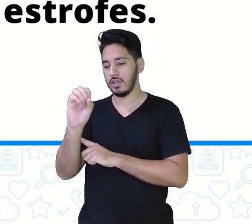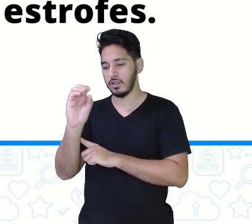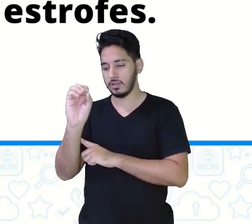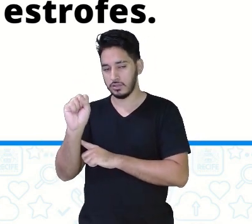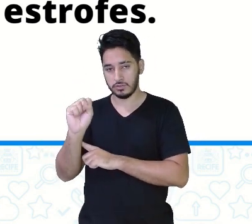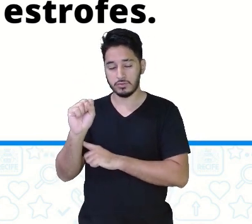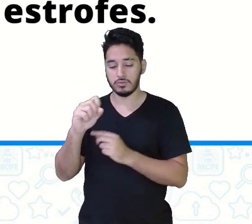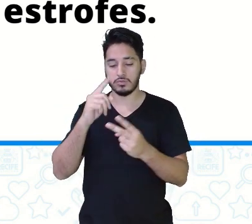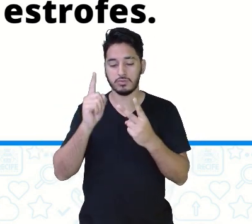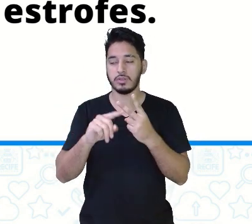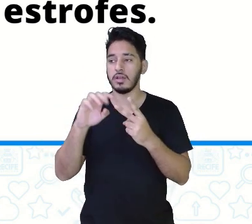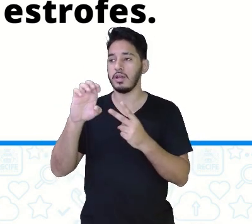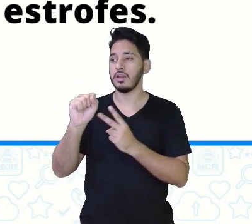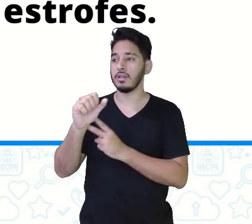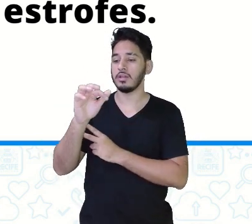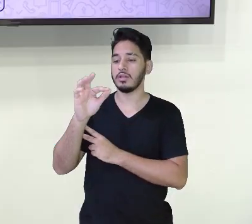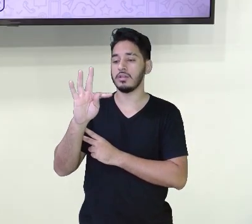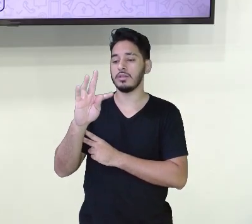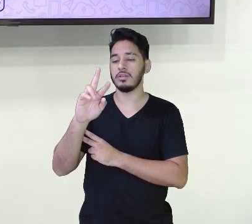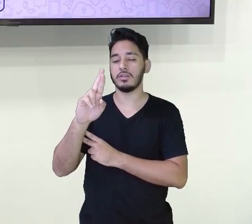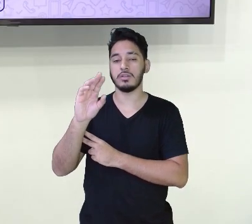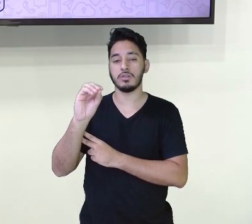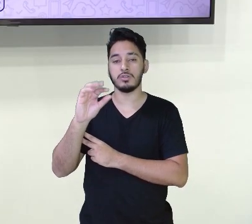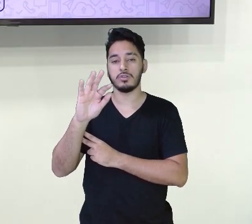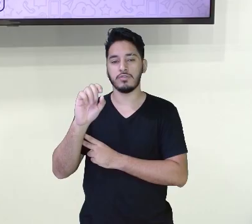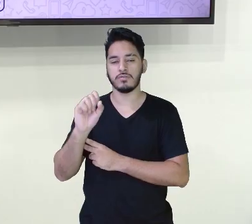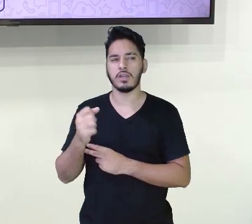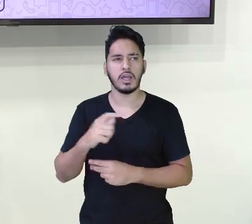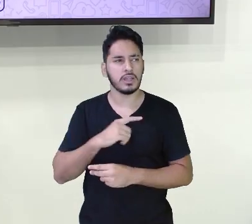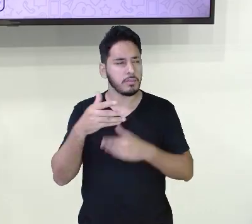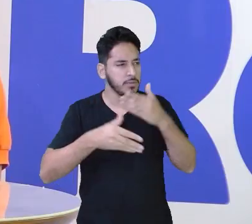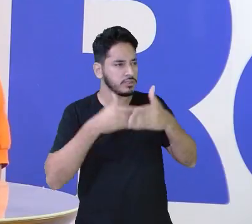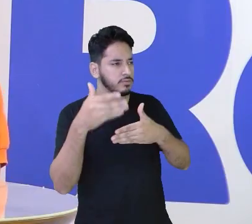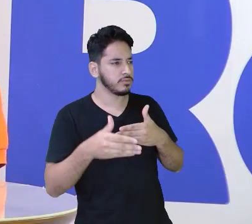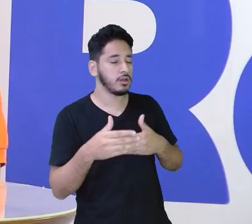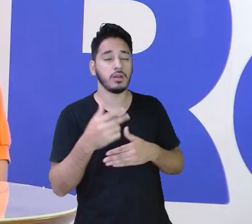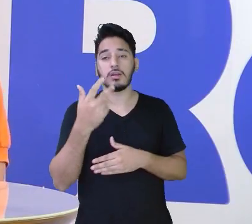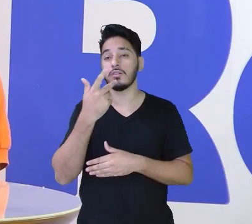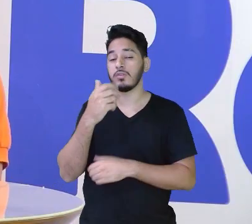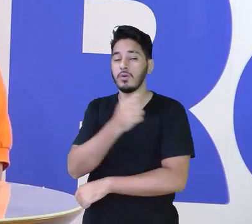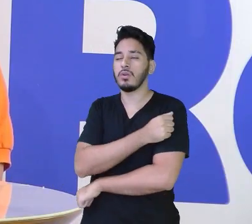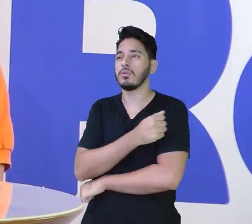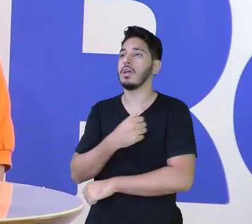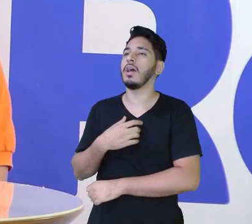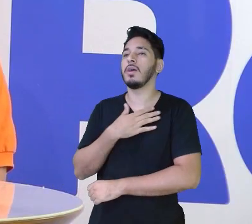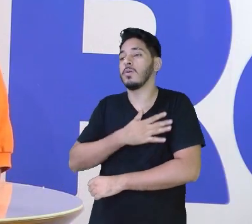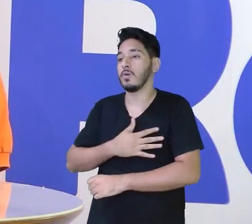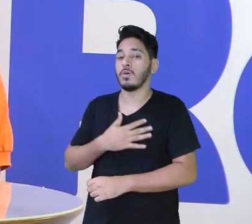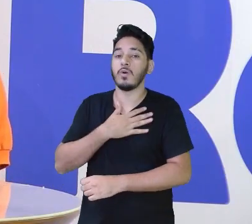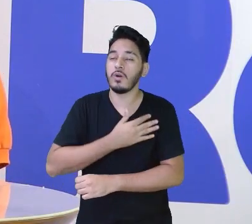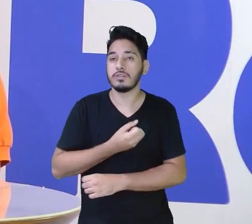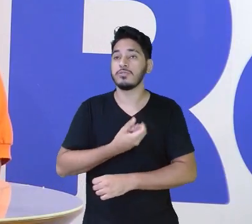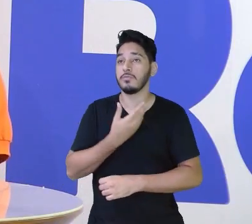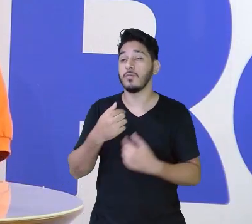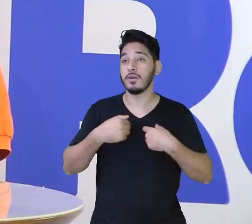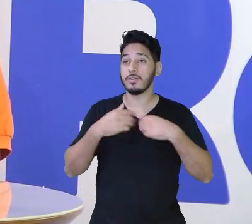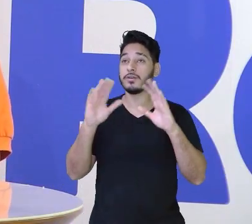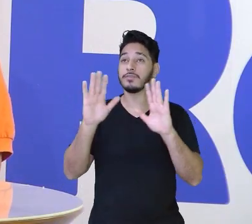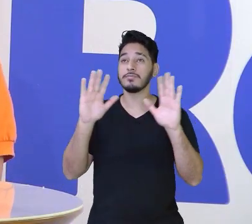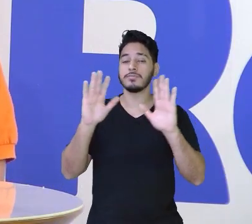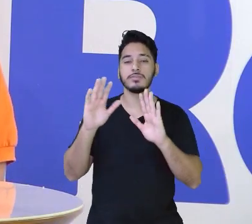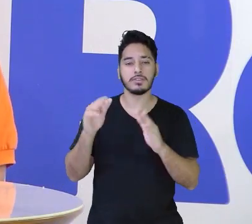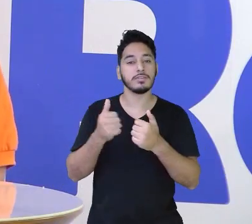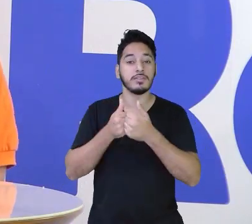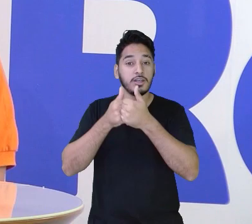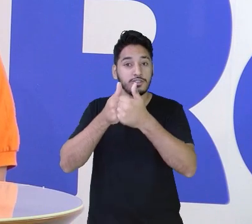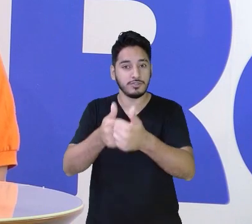são estrofes. Tem alguma participação no chat, professora Kelly? Eles estão dizendo aqui que gostam de poema, sim. Estão